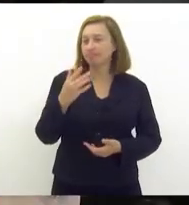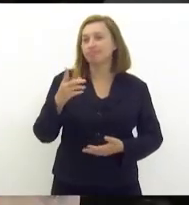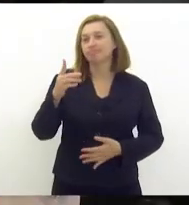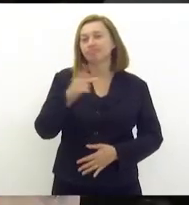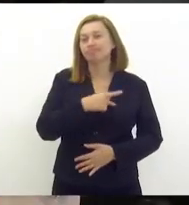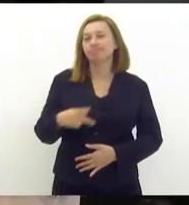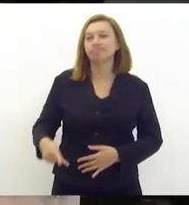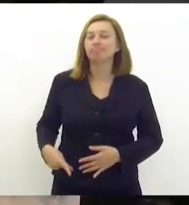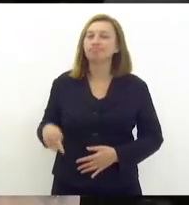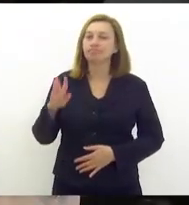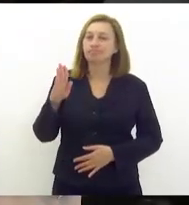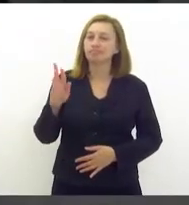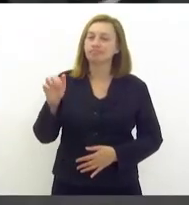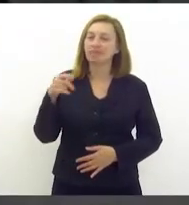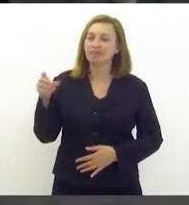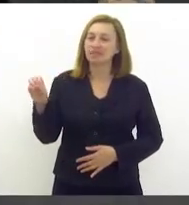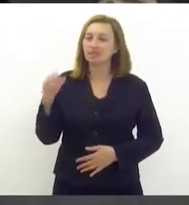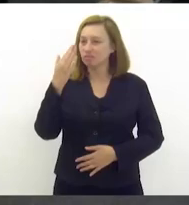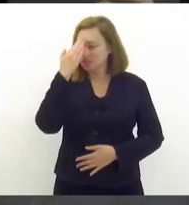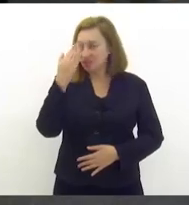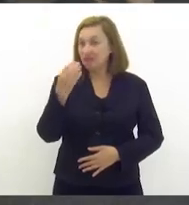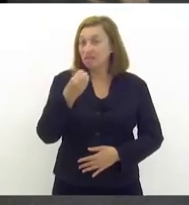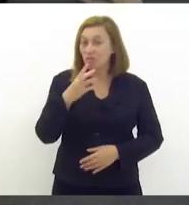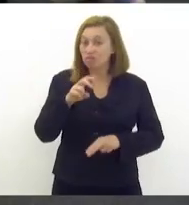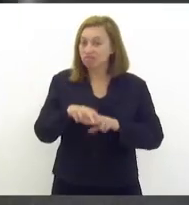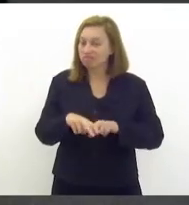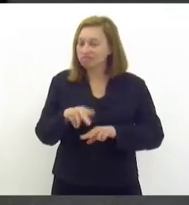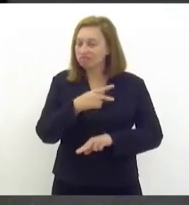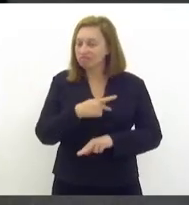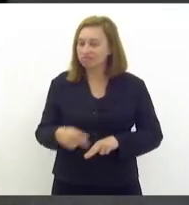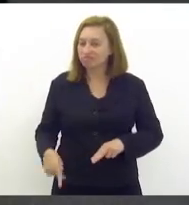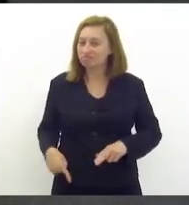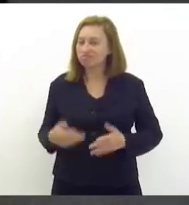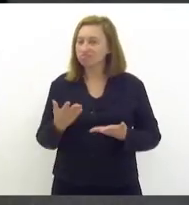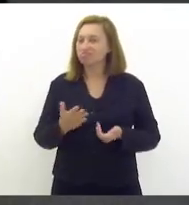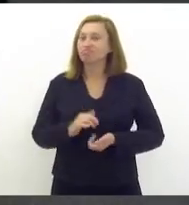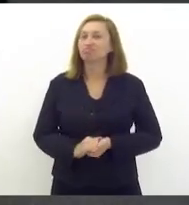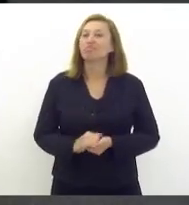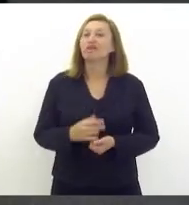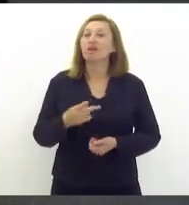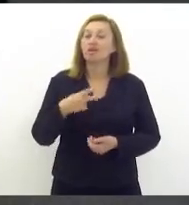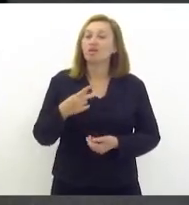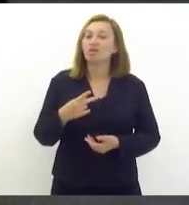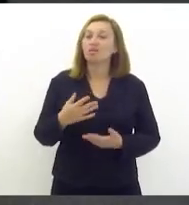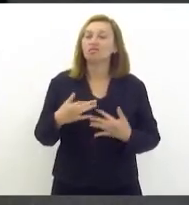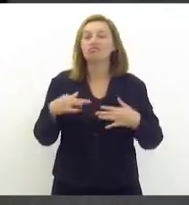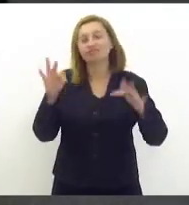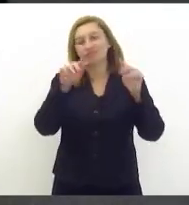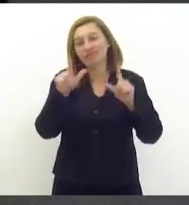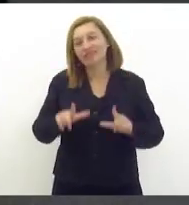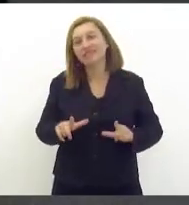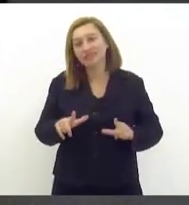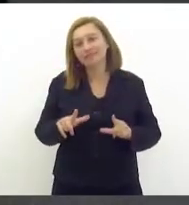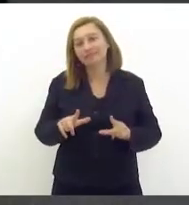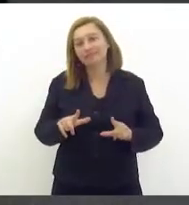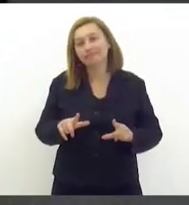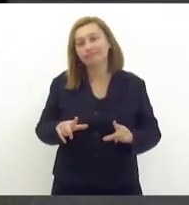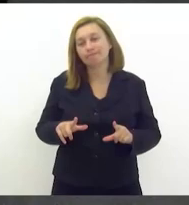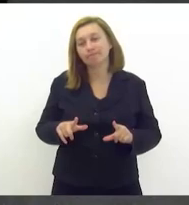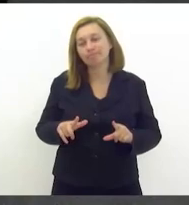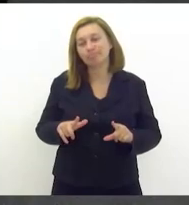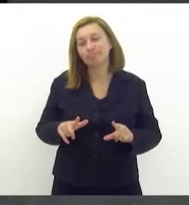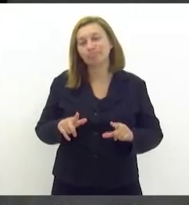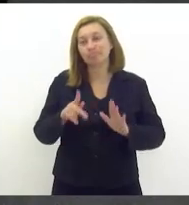Muito obrigado muito bom vê-lo também nesta cadeira Presidente e dizer que hoje eu estou duplamente feliz por este projeto